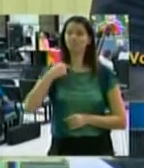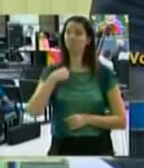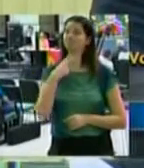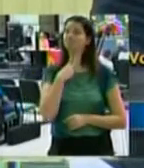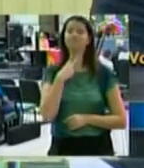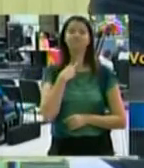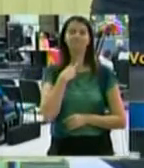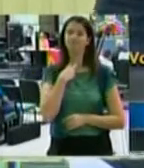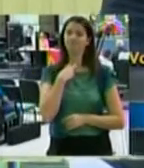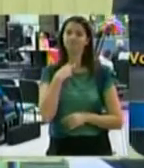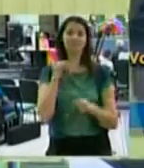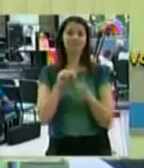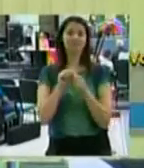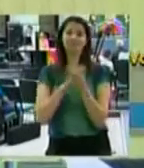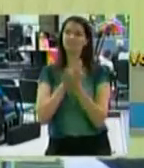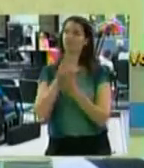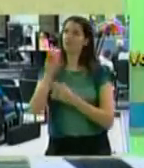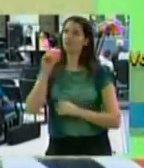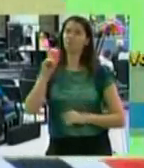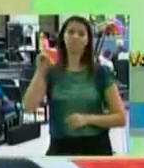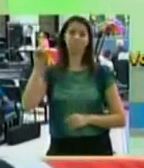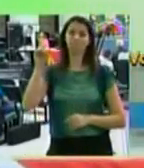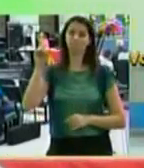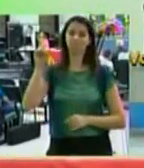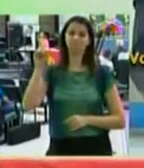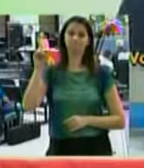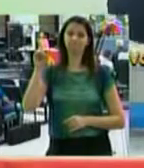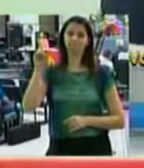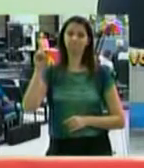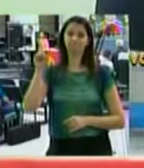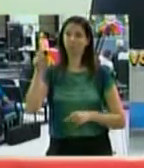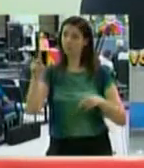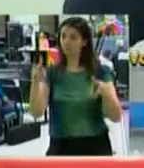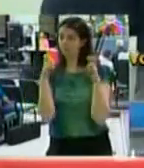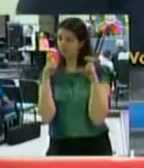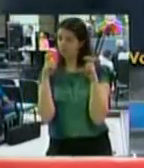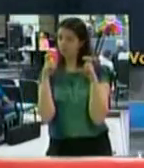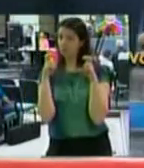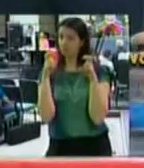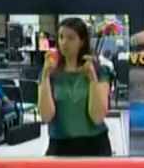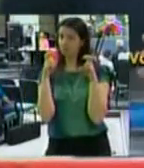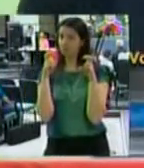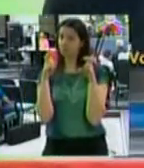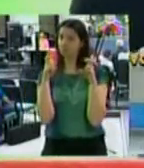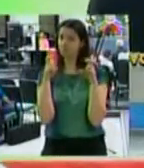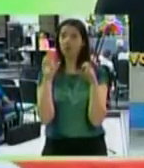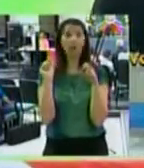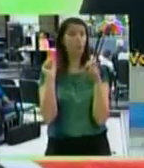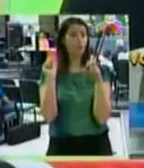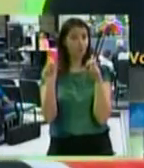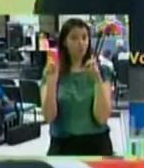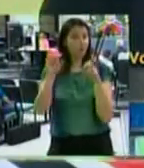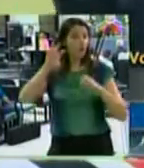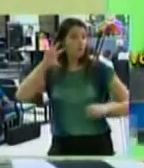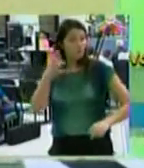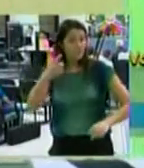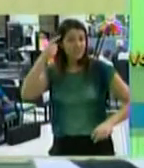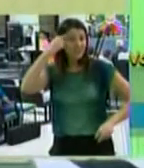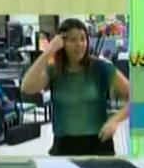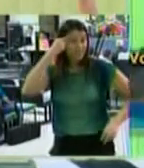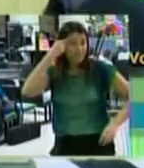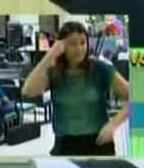posso fazer para Deus. Perceberam? O que se passa na cabeça de muitas